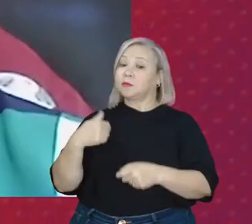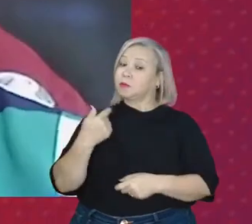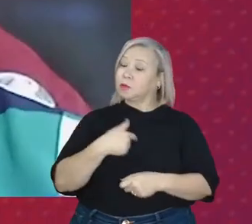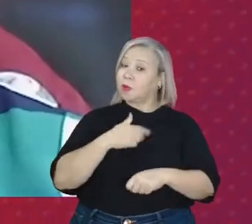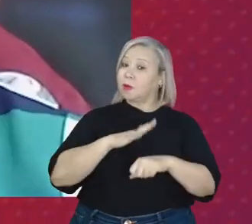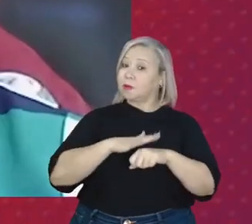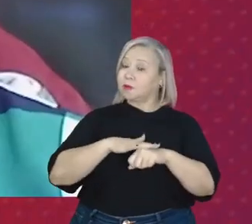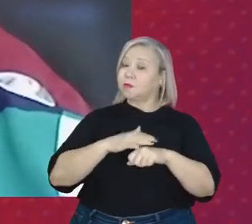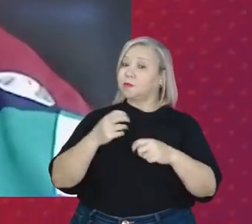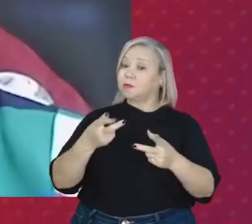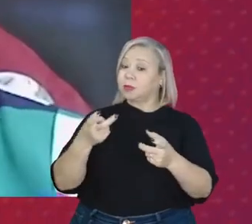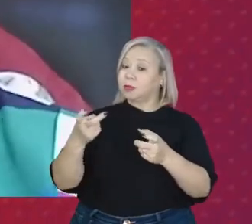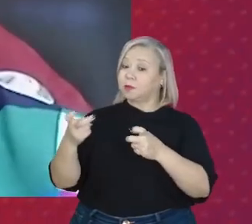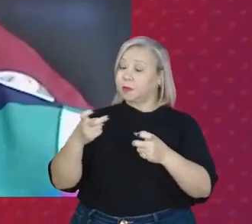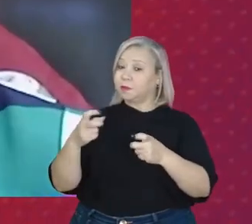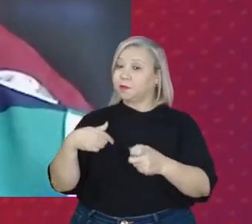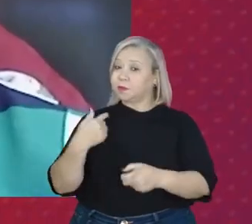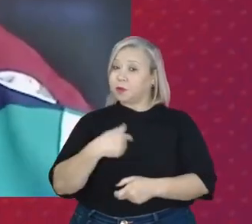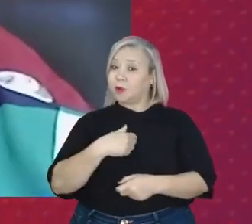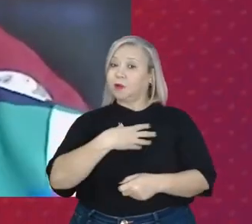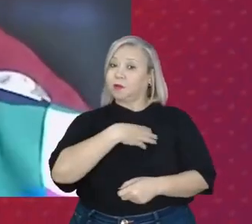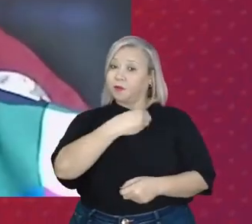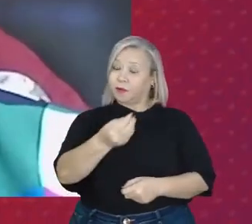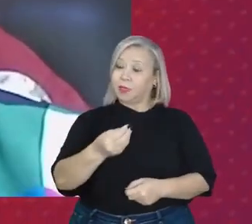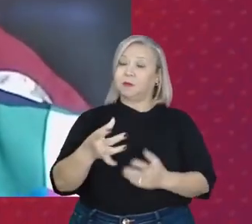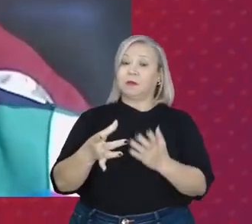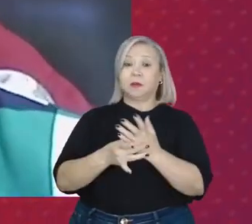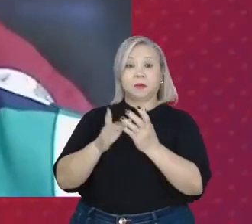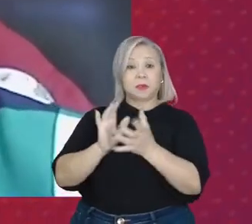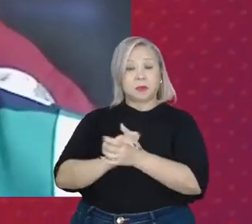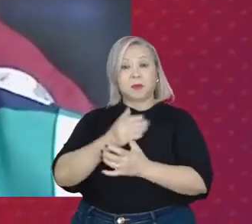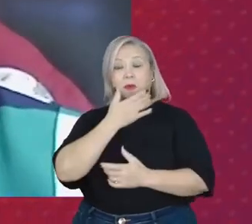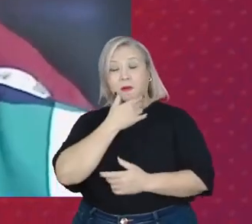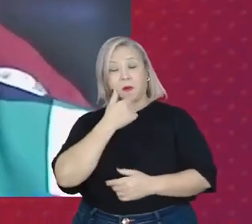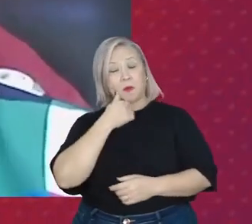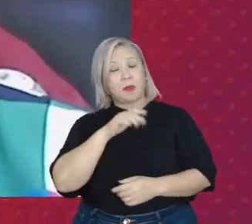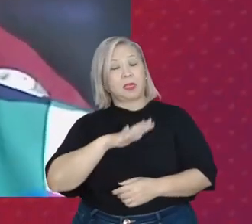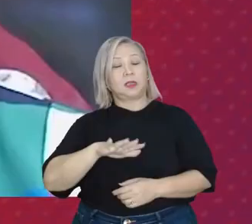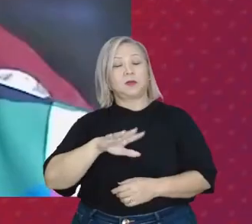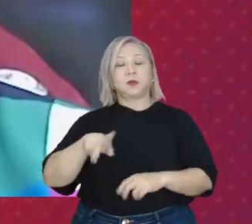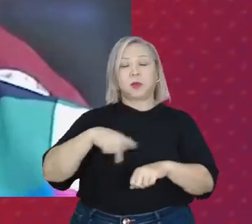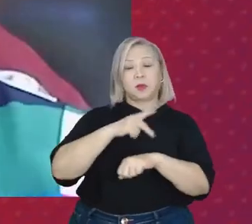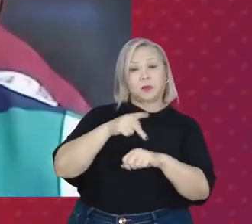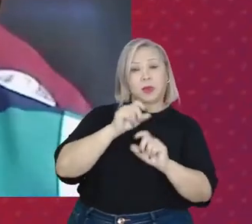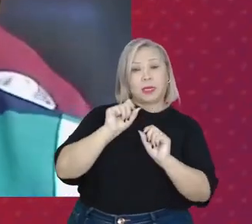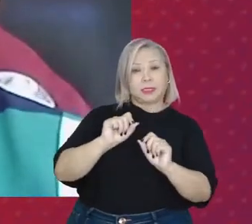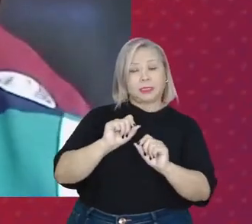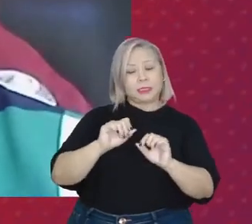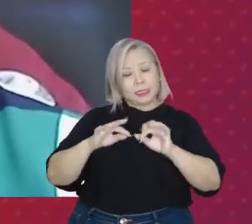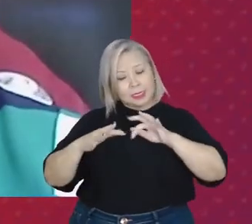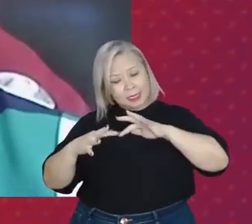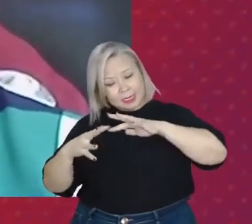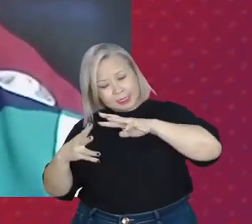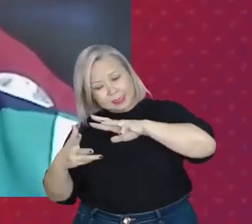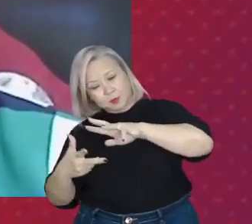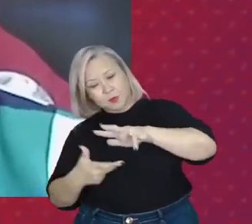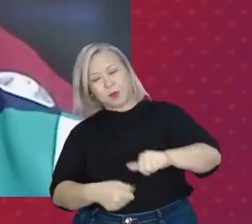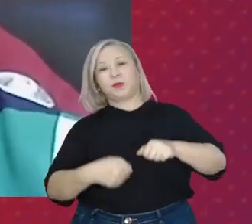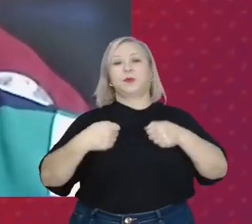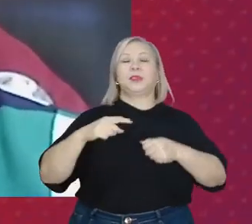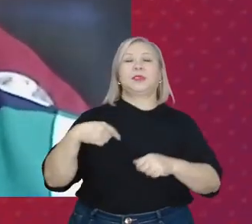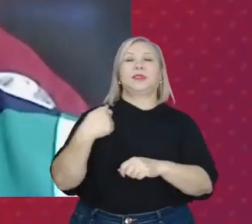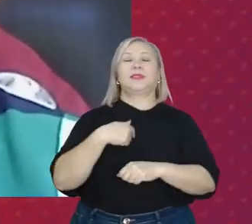mesmo, os nossos filhos, os nossos companheiros, o nosso país e esse mundo que precisa da